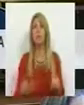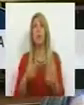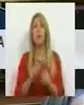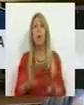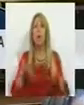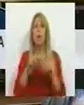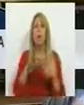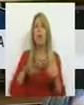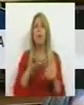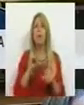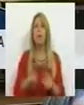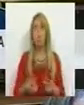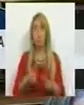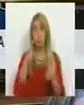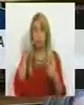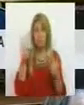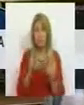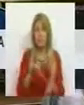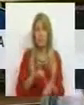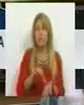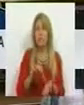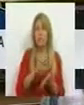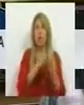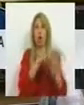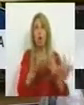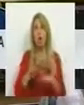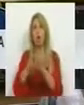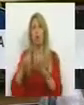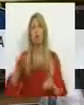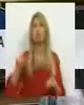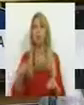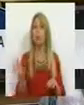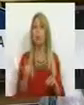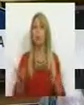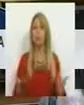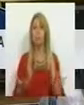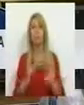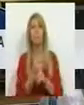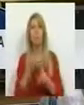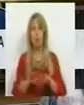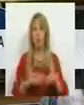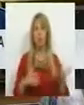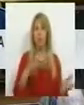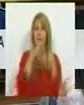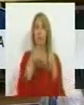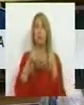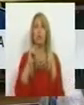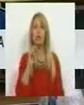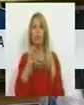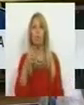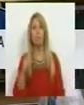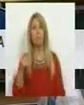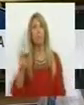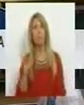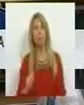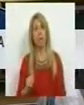a anunciar para estes dois centros, para este Centro Hospitalar e para este Hospital Distrital. Porque a esquerda, falo do Bloco de Esquerda, do PCP e do Partido